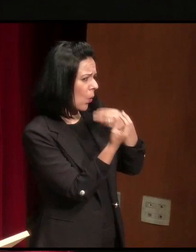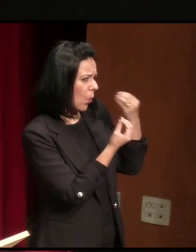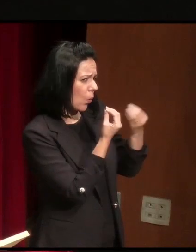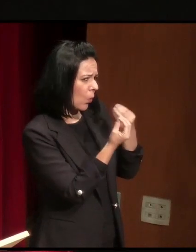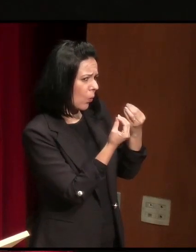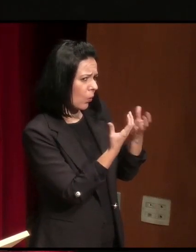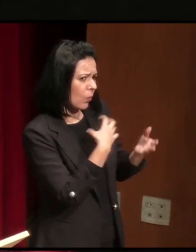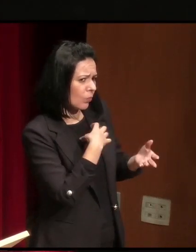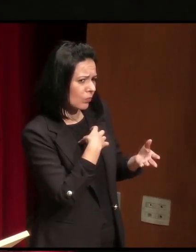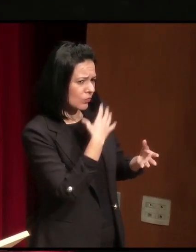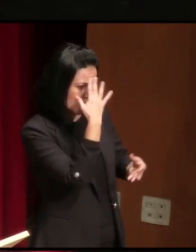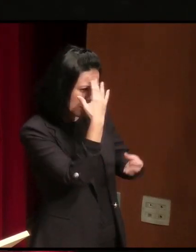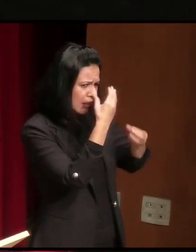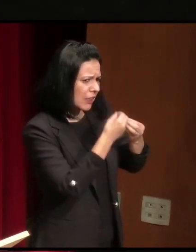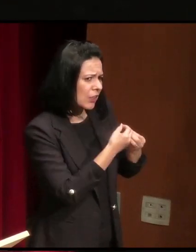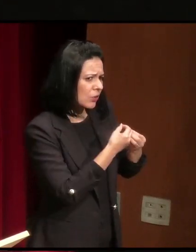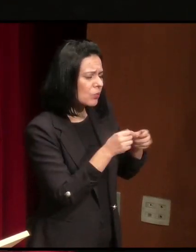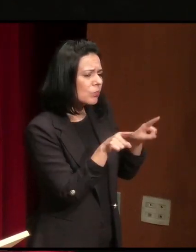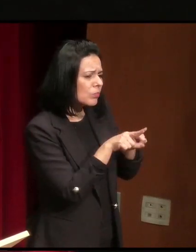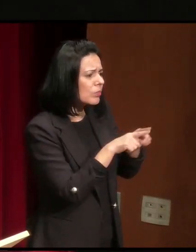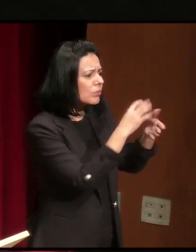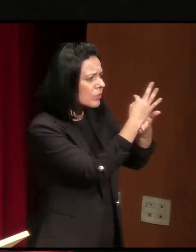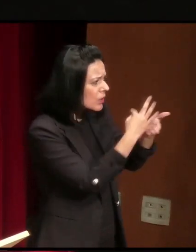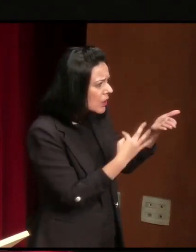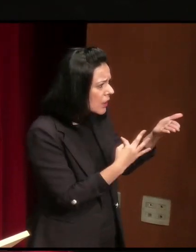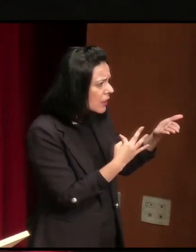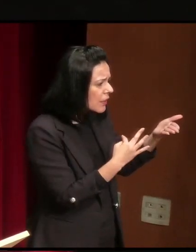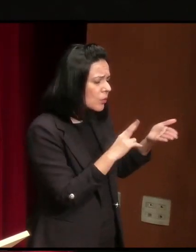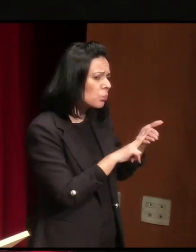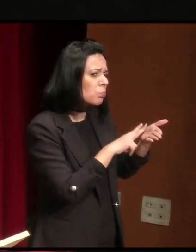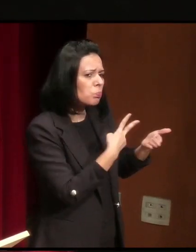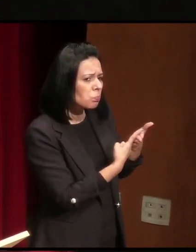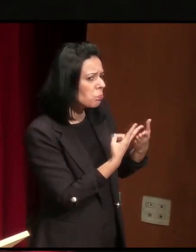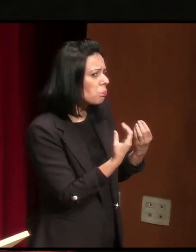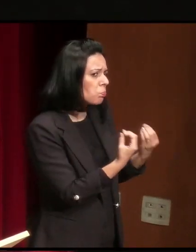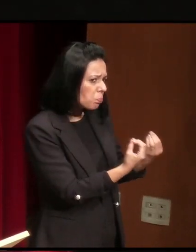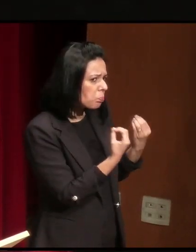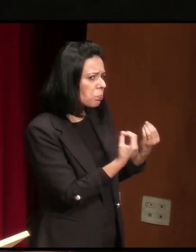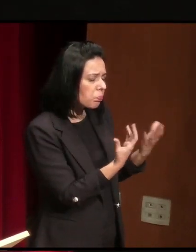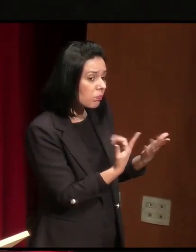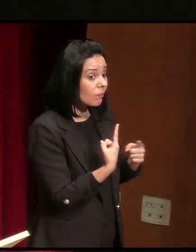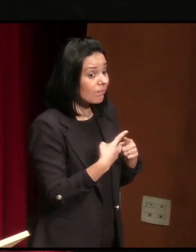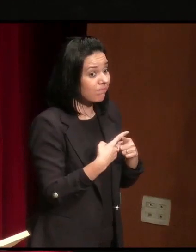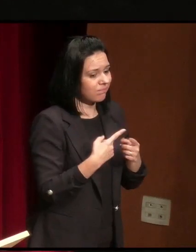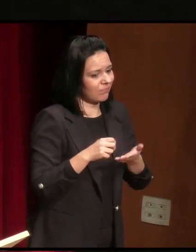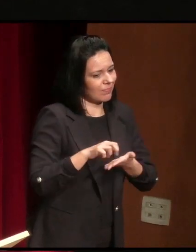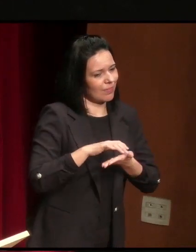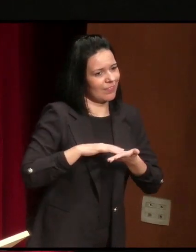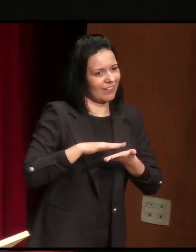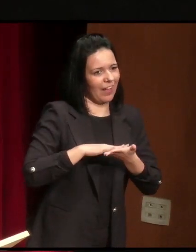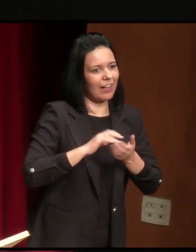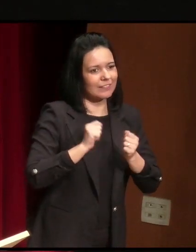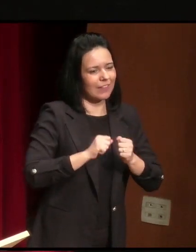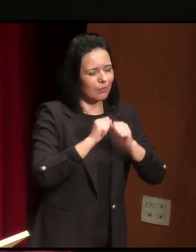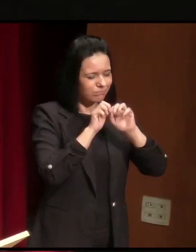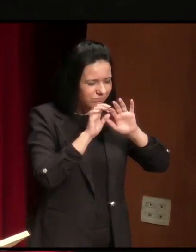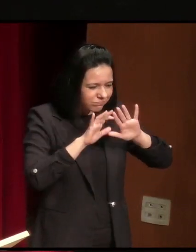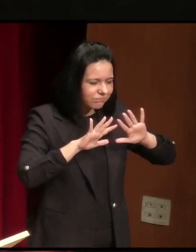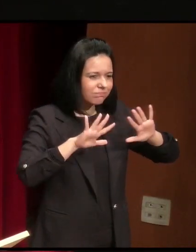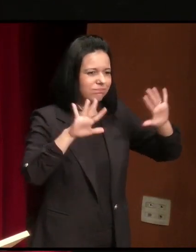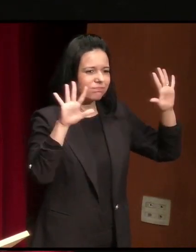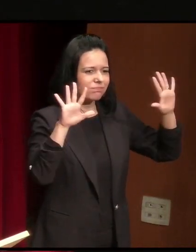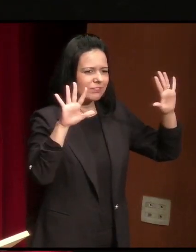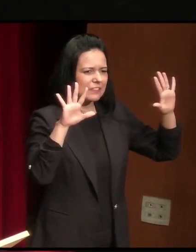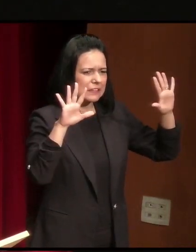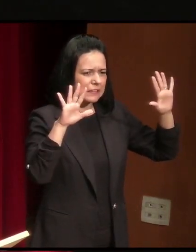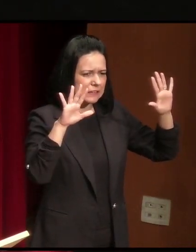Como fazer uma interpretação de texto? Porque nunca leu. Então, o Braille, ele amplia os horizontes, né? Uhum.